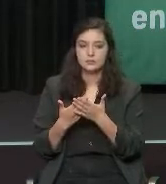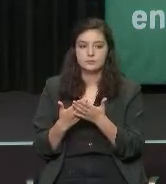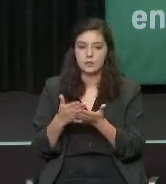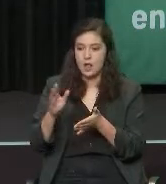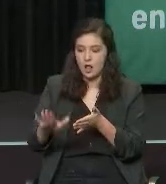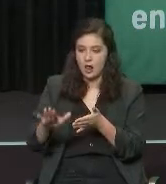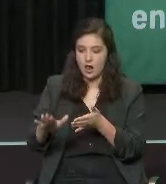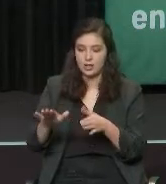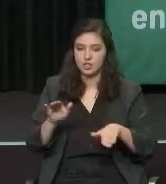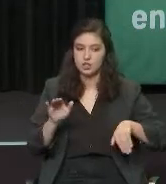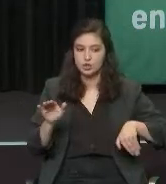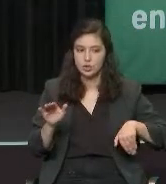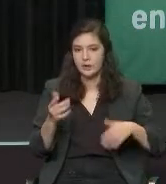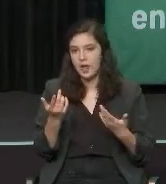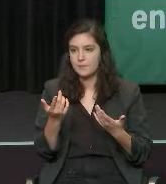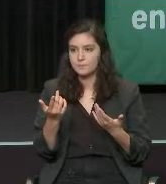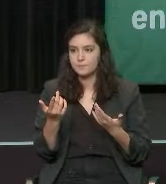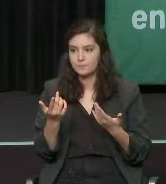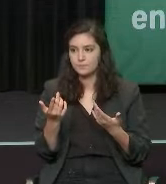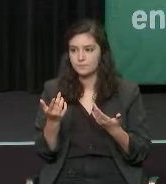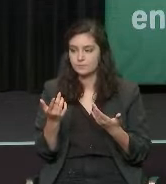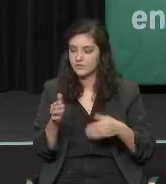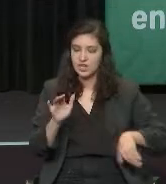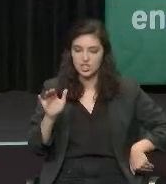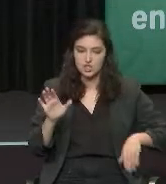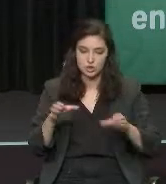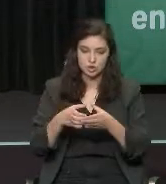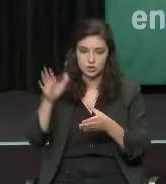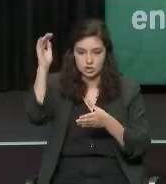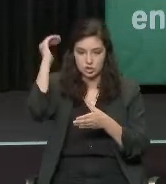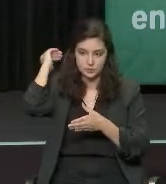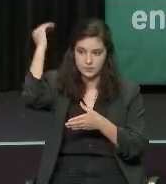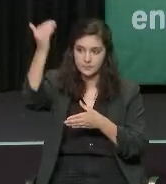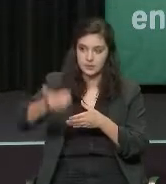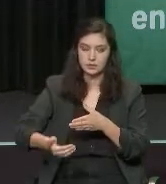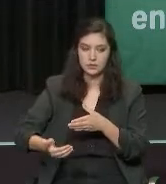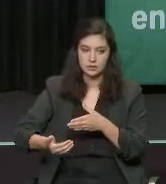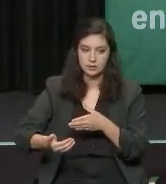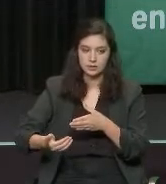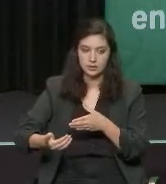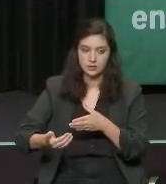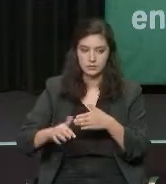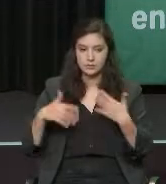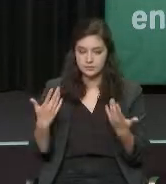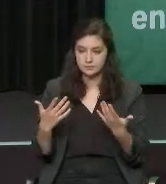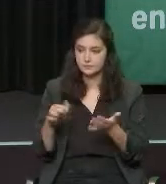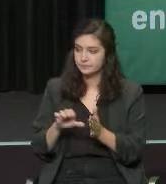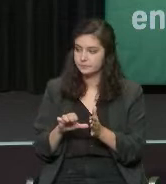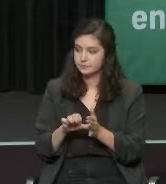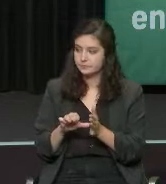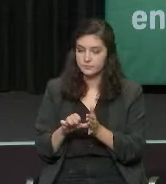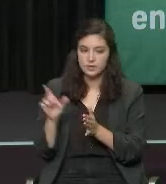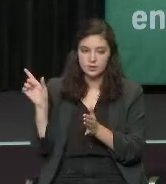para também a sede para a Agência Espacial Egípcia e